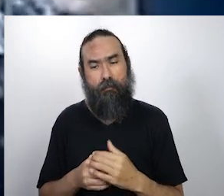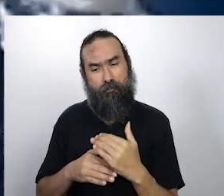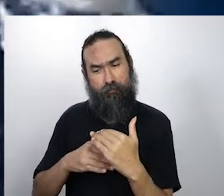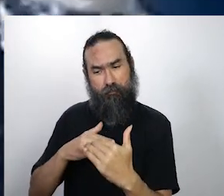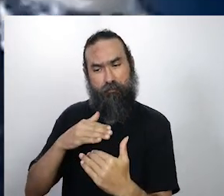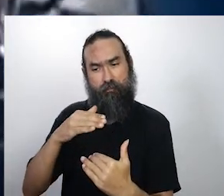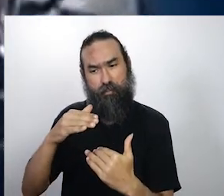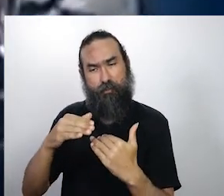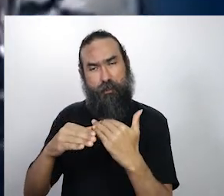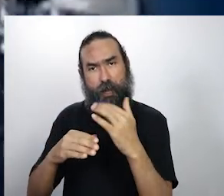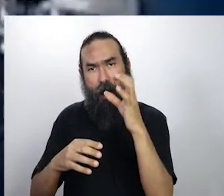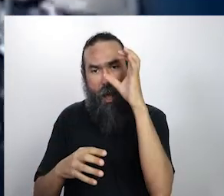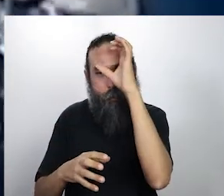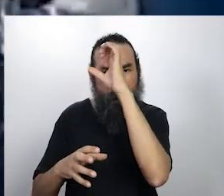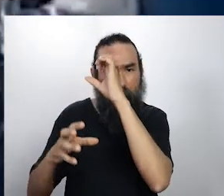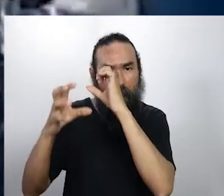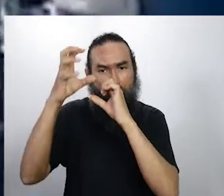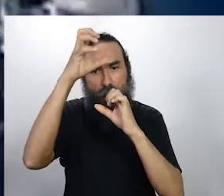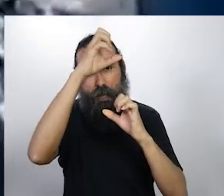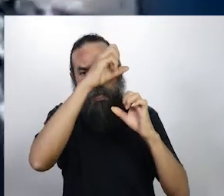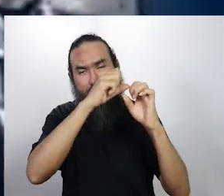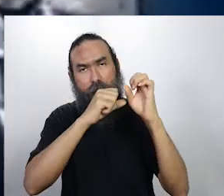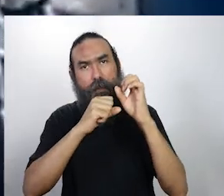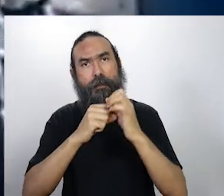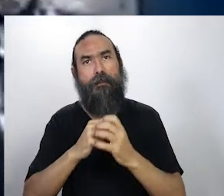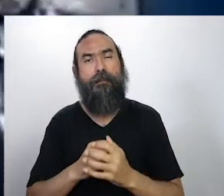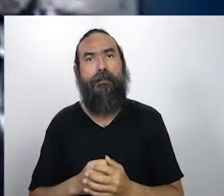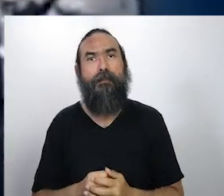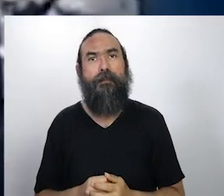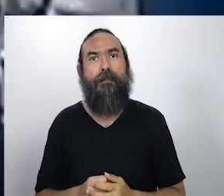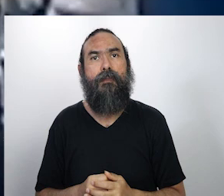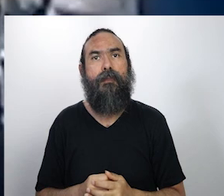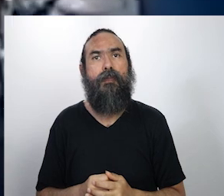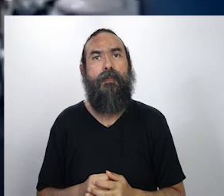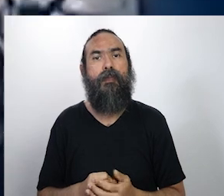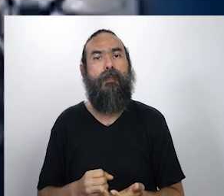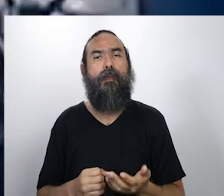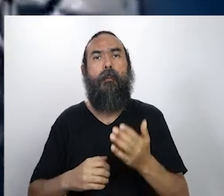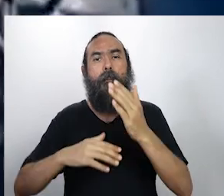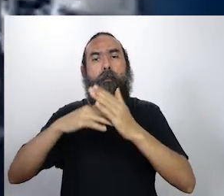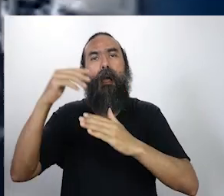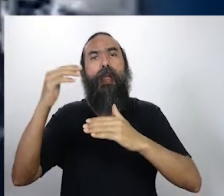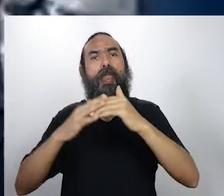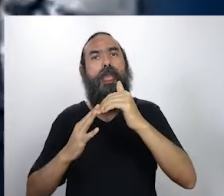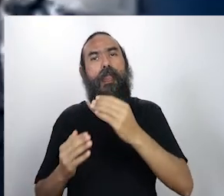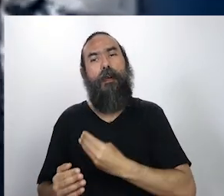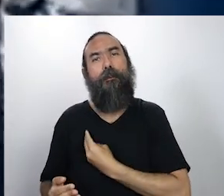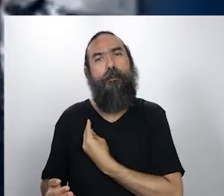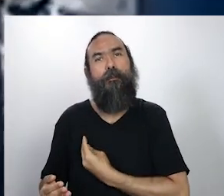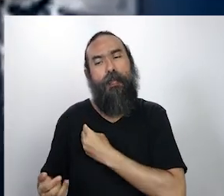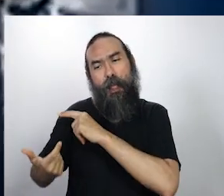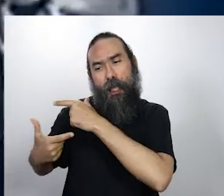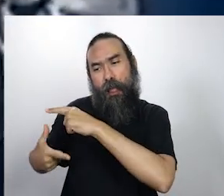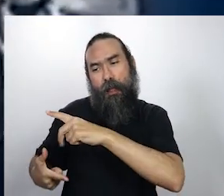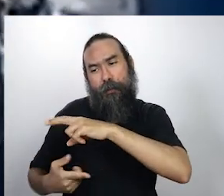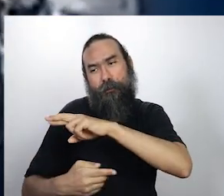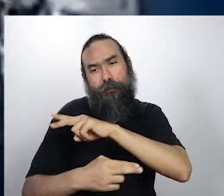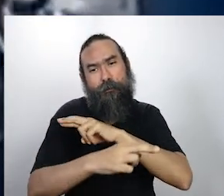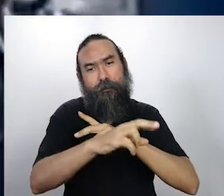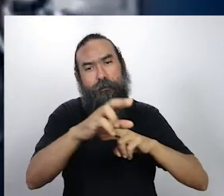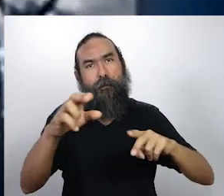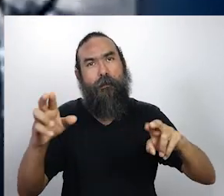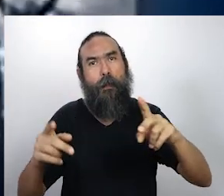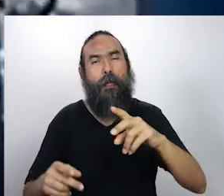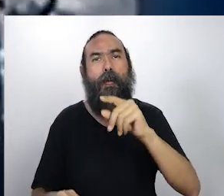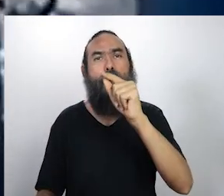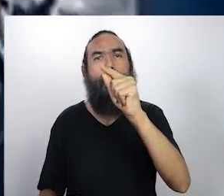aprender esses modos de viver, ter a educação como foco, a educação de jovens e